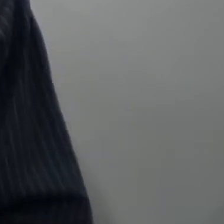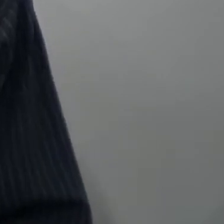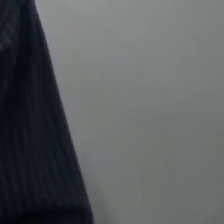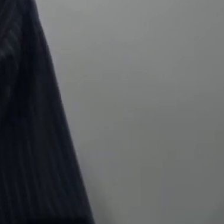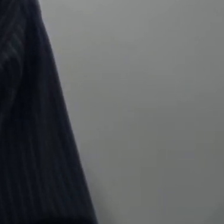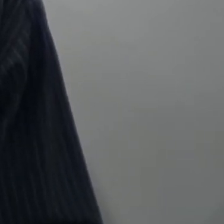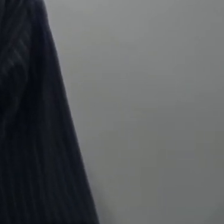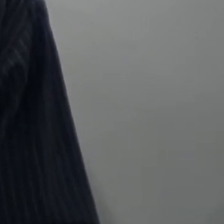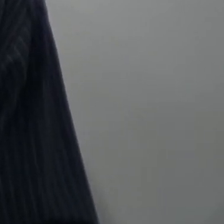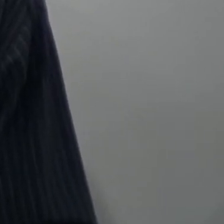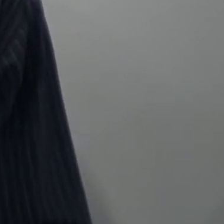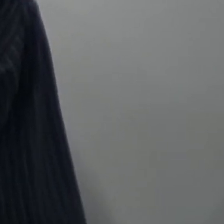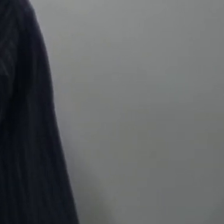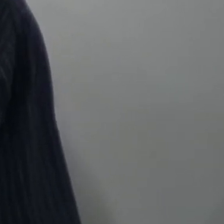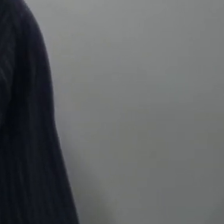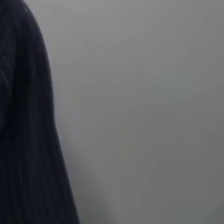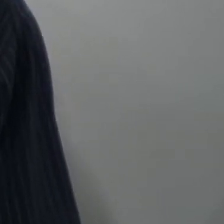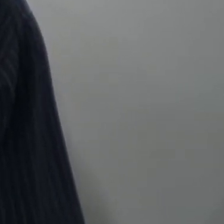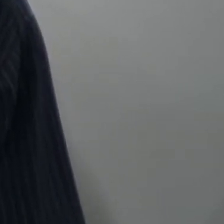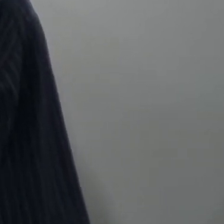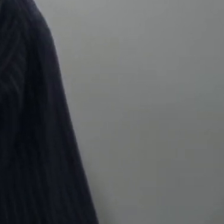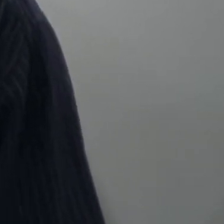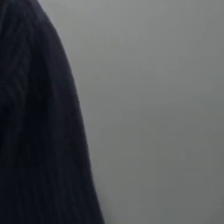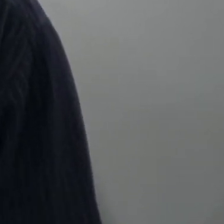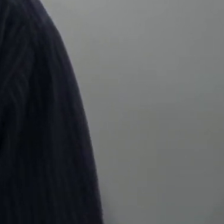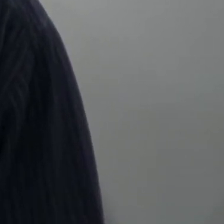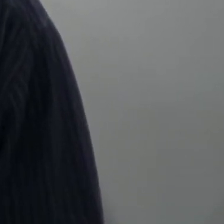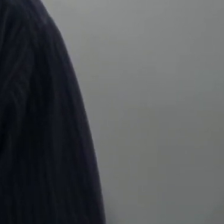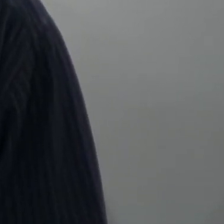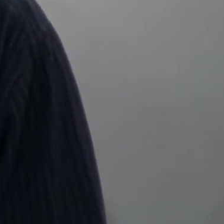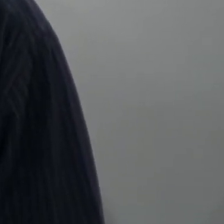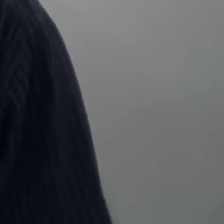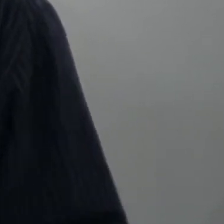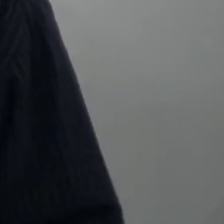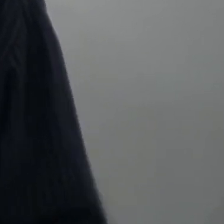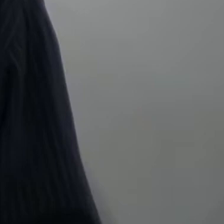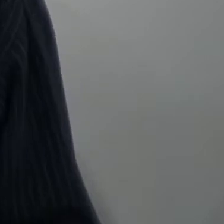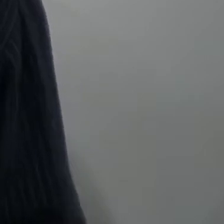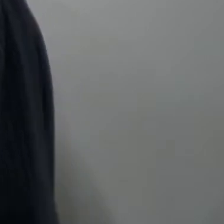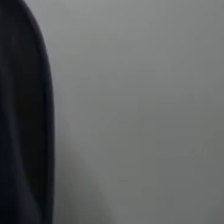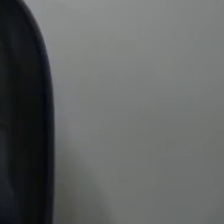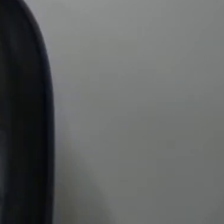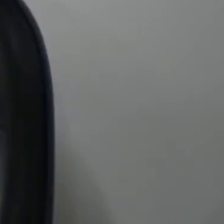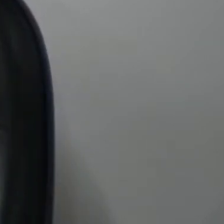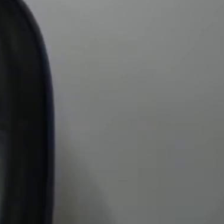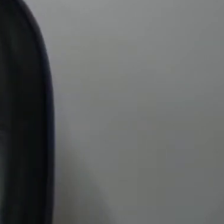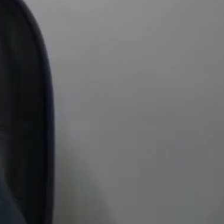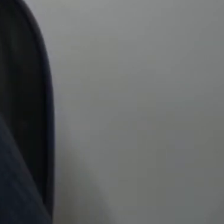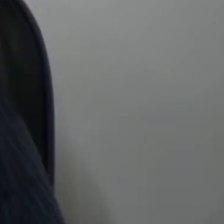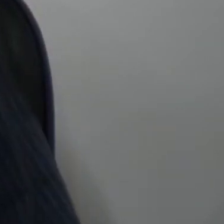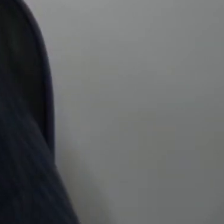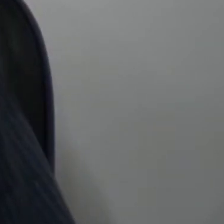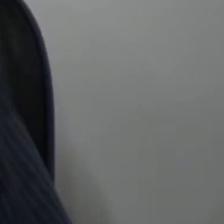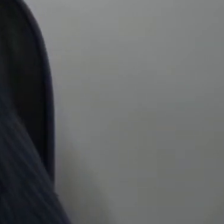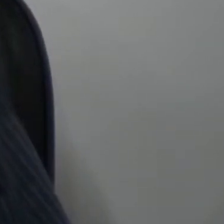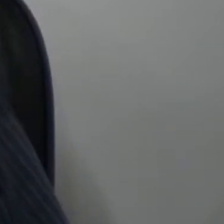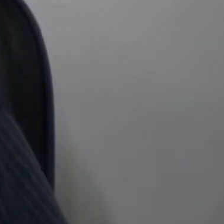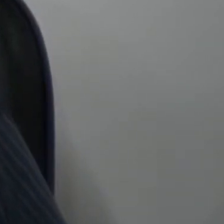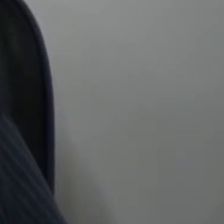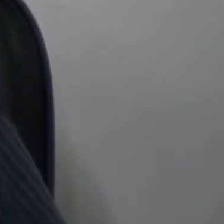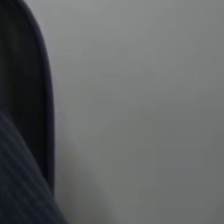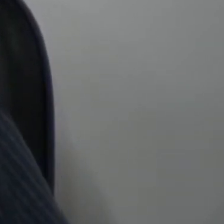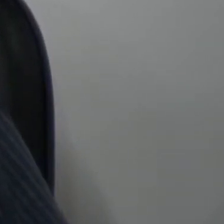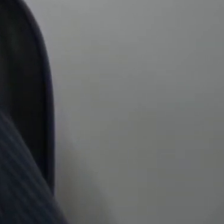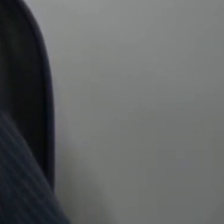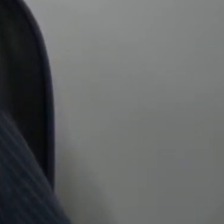legítimo representante do povo da nossa cidade de Limeira. Você me dá uma parte rapidinho? Só complementando